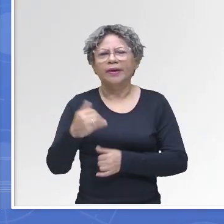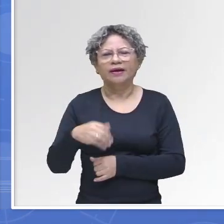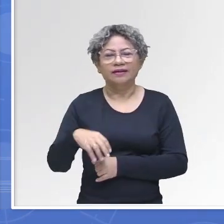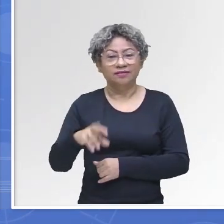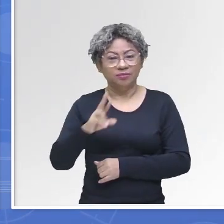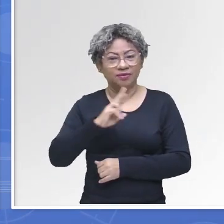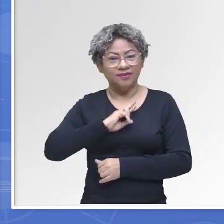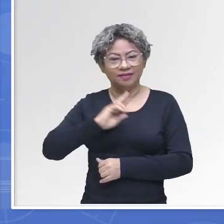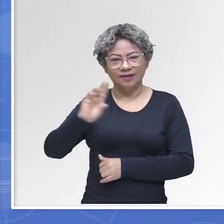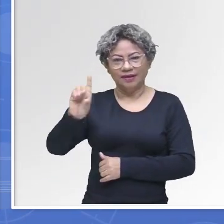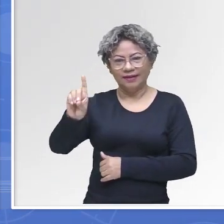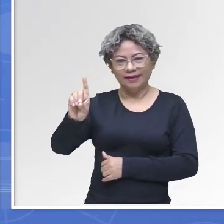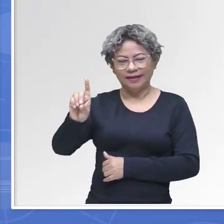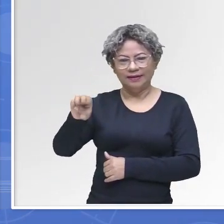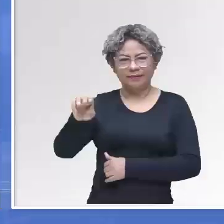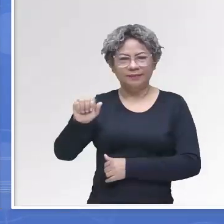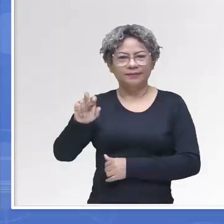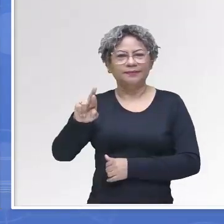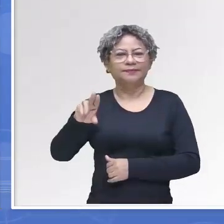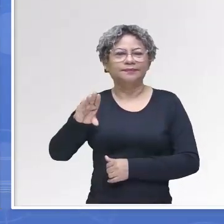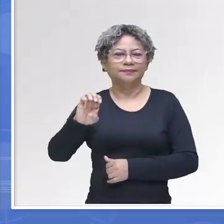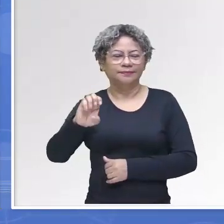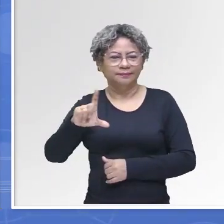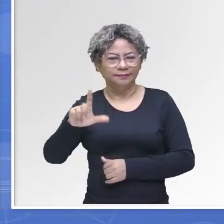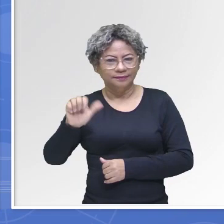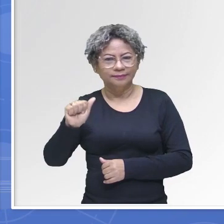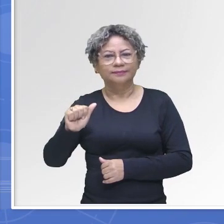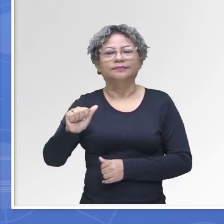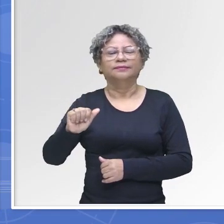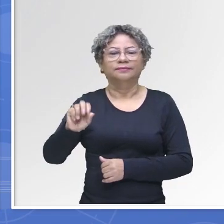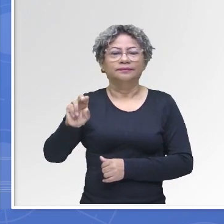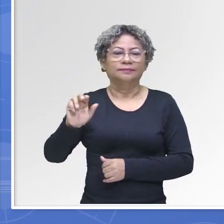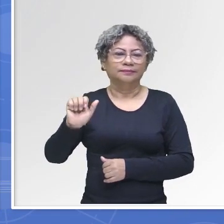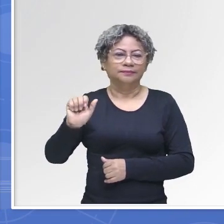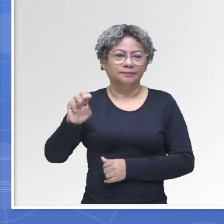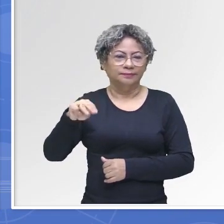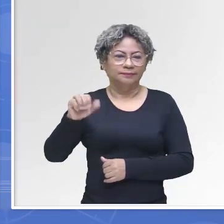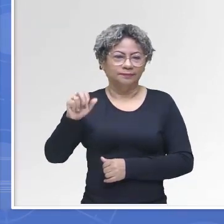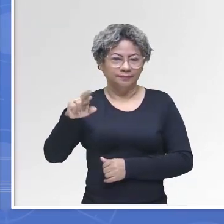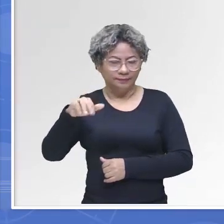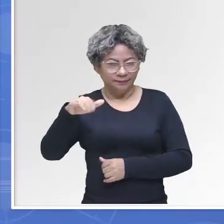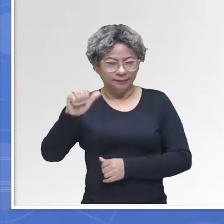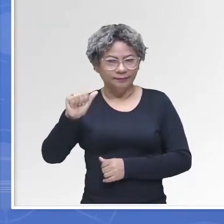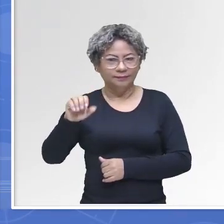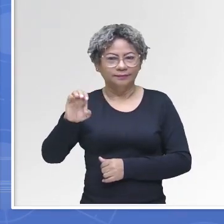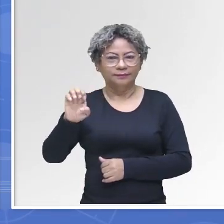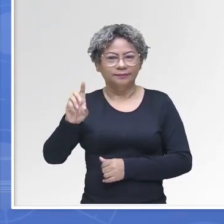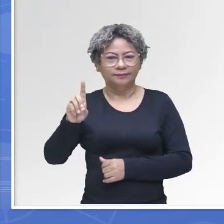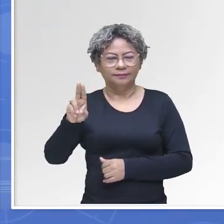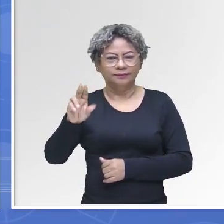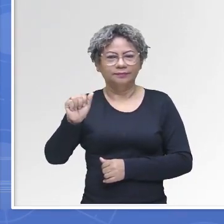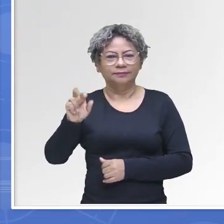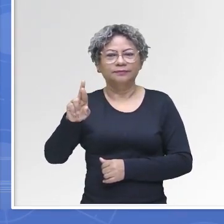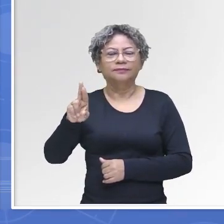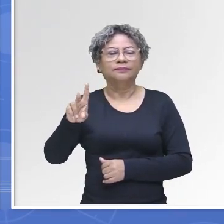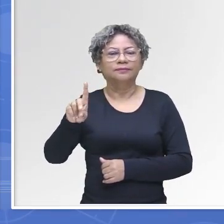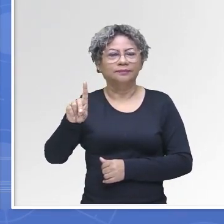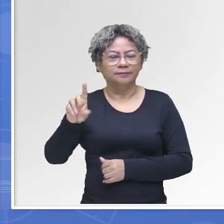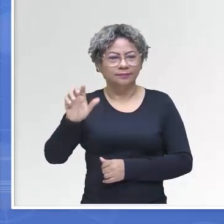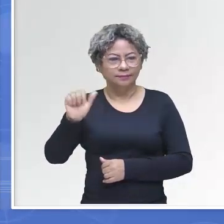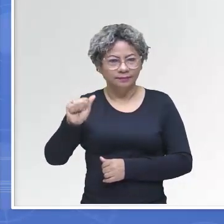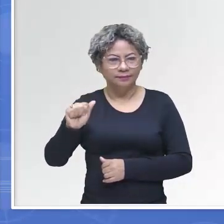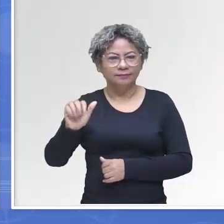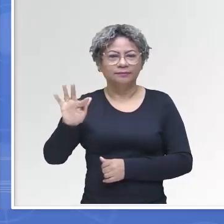Marcela, Maria Eduarda, Luiz Felipe. Estão dizendo aí que é a letra